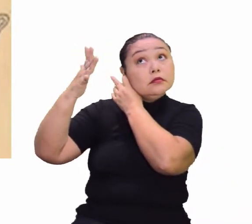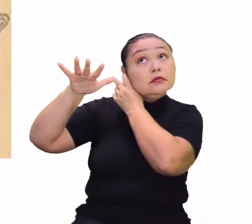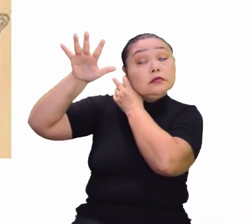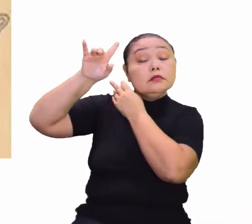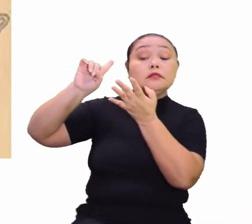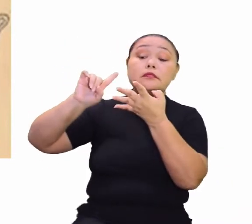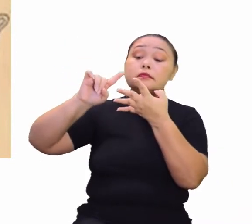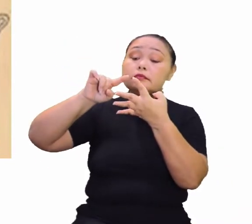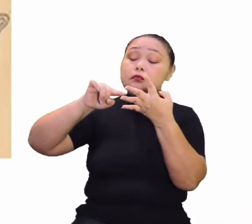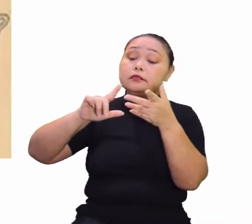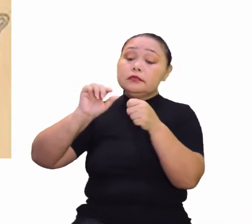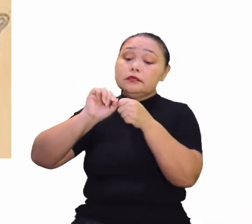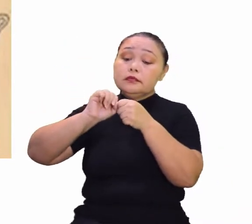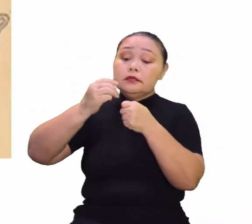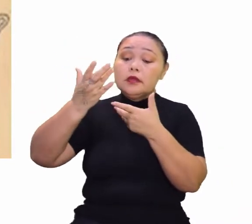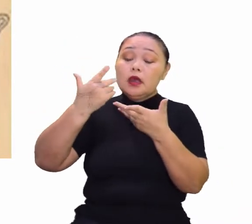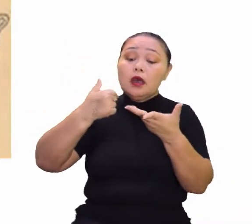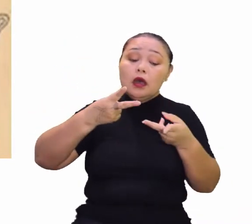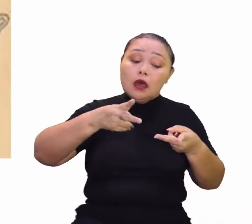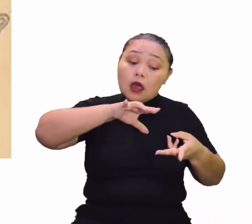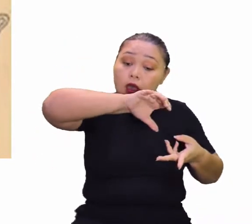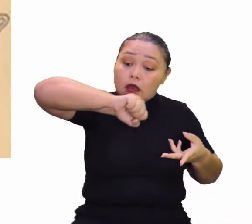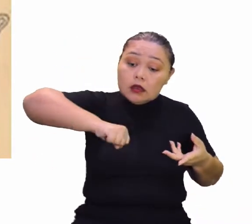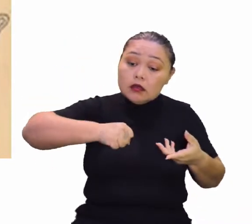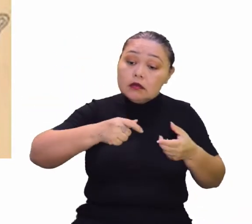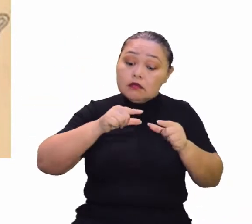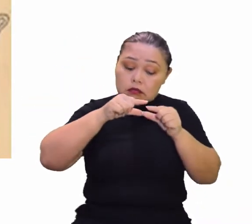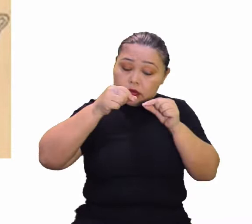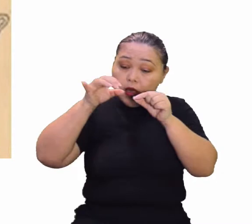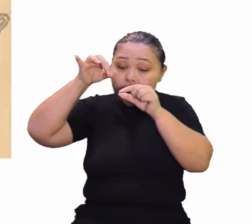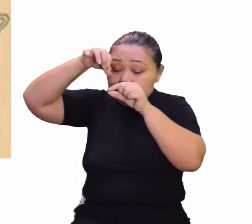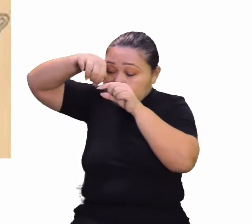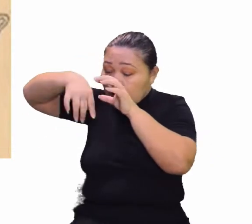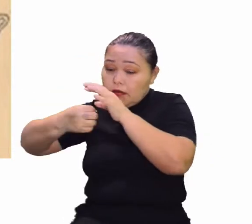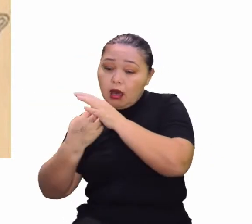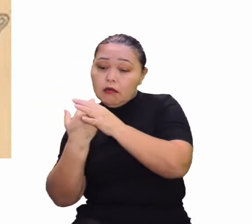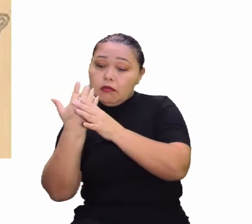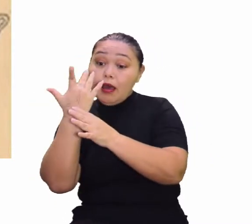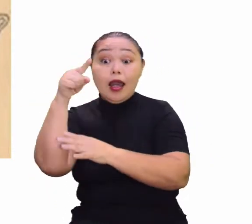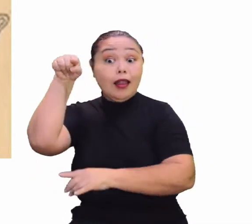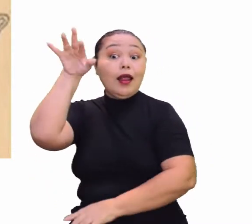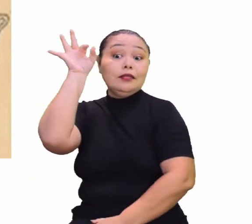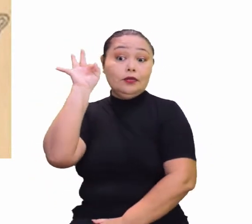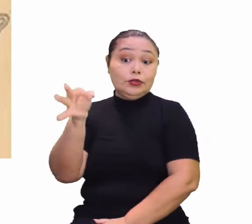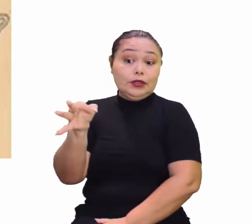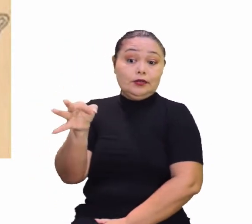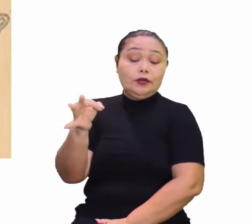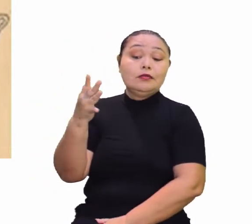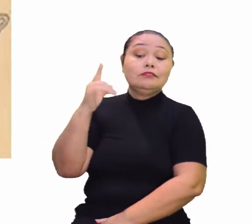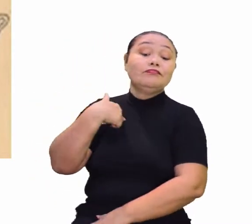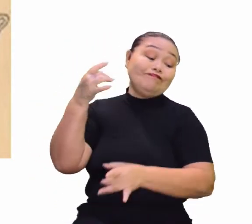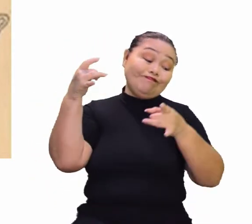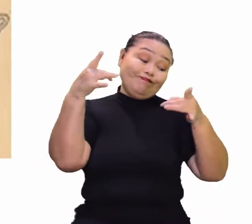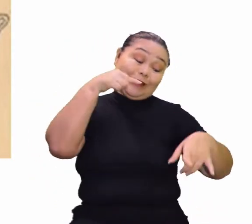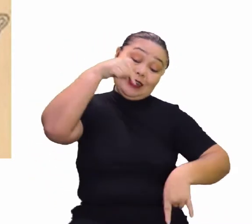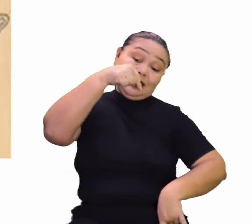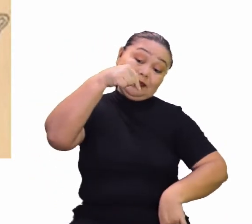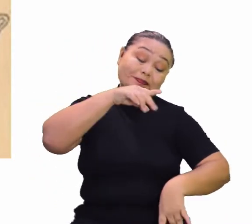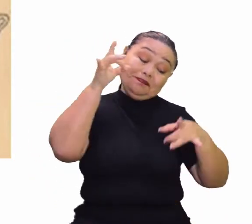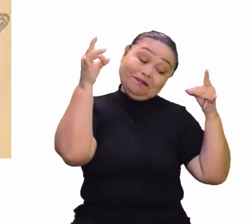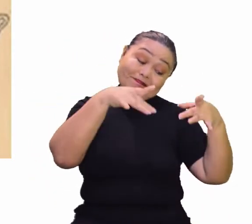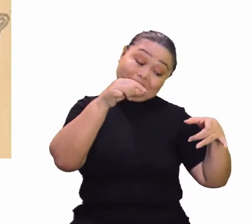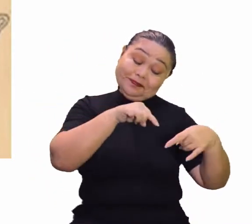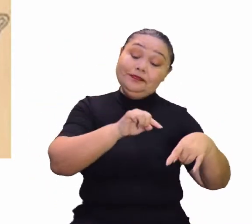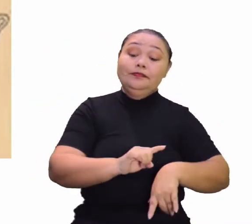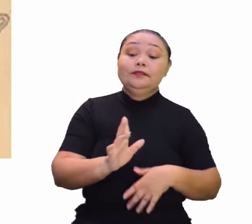essa biopirataria, retirada essas sementes daqui, plantada lá e deu certo. Exato. Então, E aí abandonaram aqui, né? Abandonaram aqui,